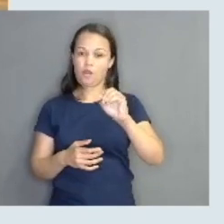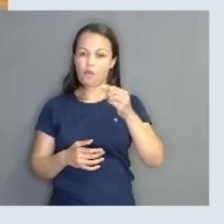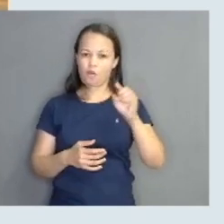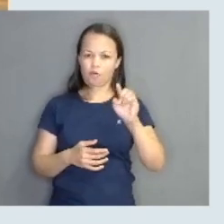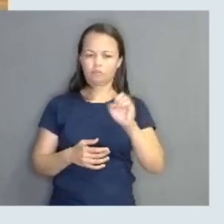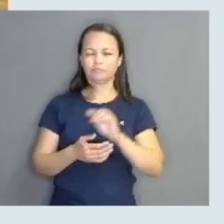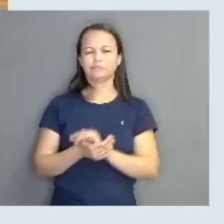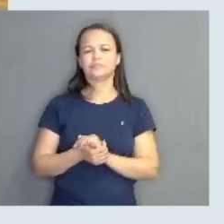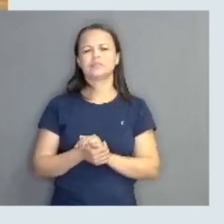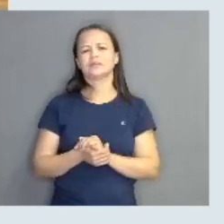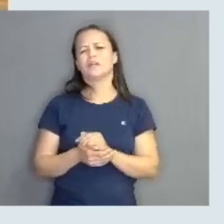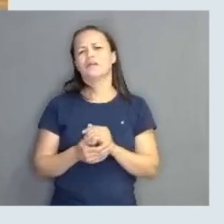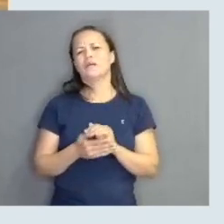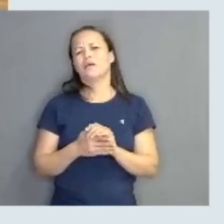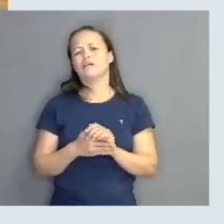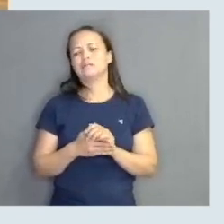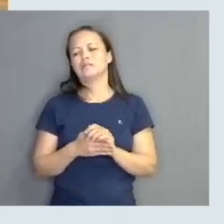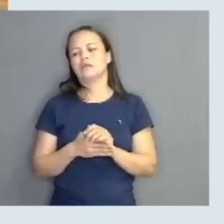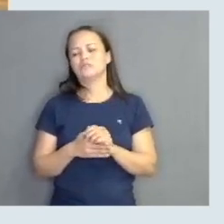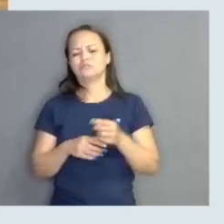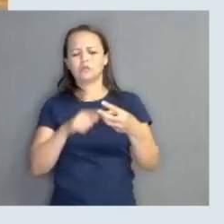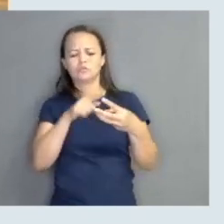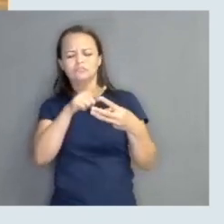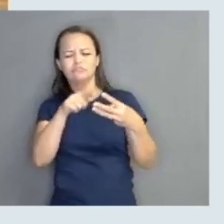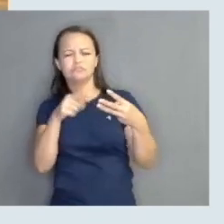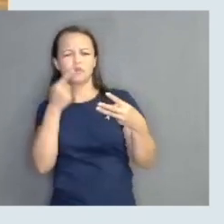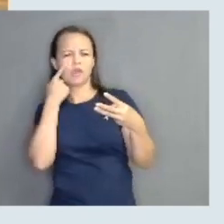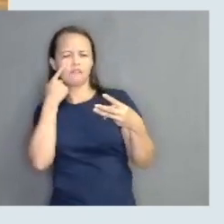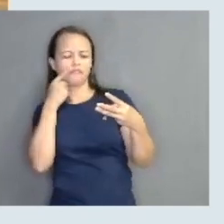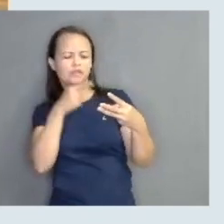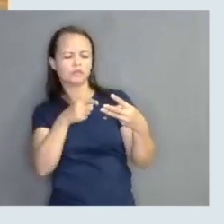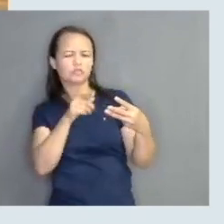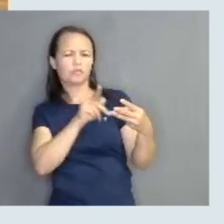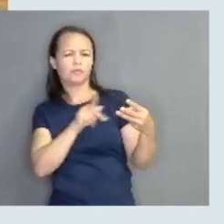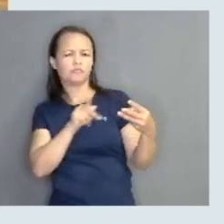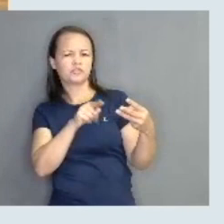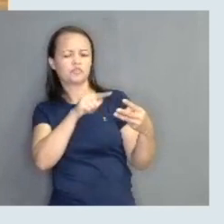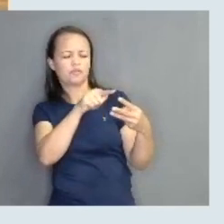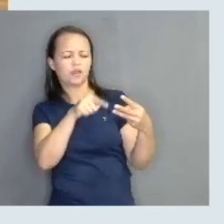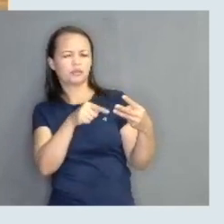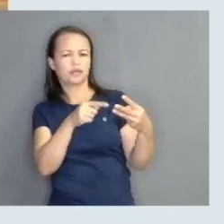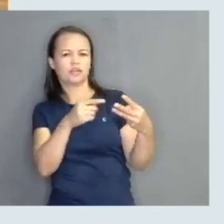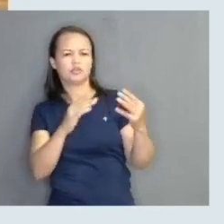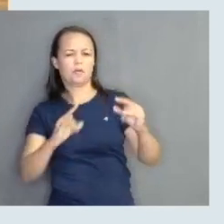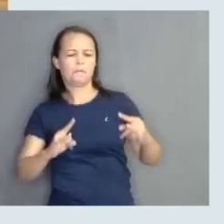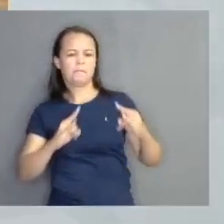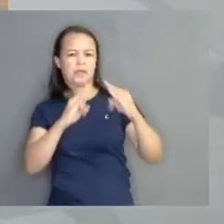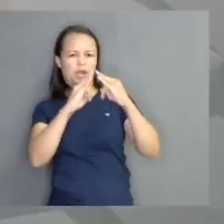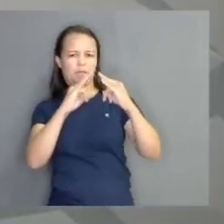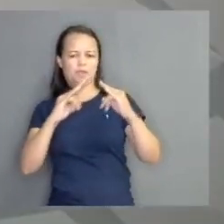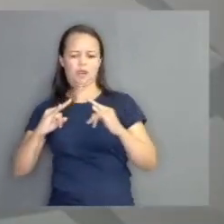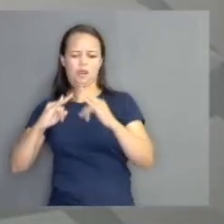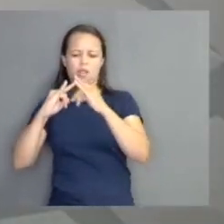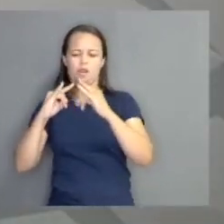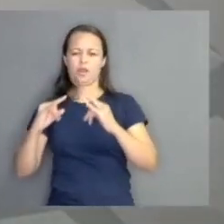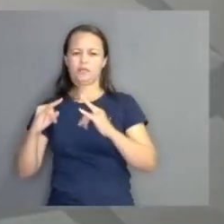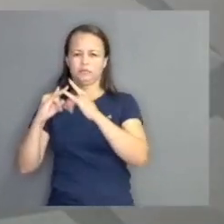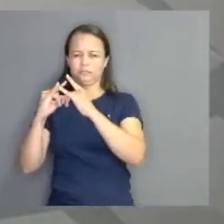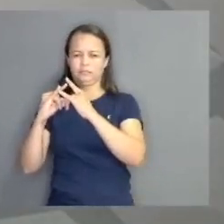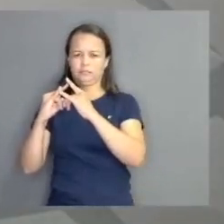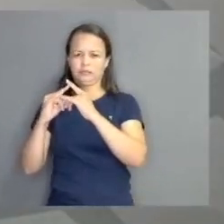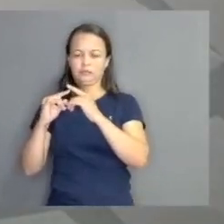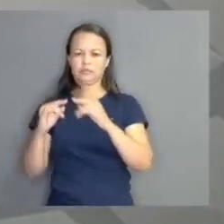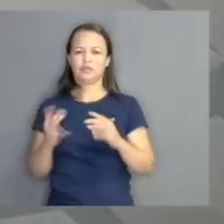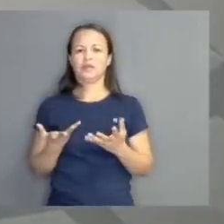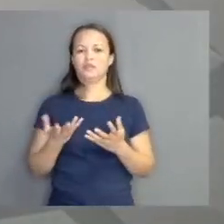normalmente, vemos apenas 3 pirâmides. Bom, gente, vou fechar a imagem e vou pedir para que venha até mim aqui para